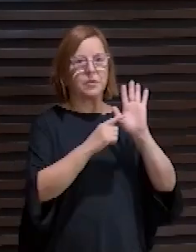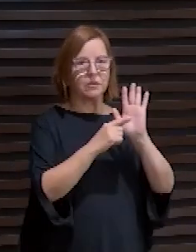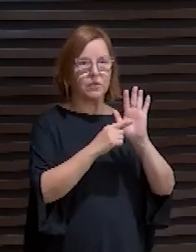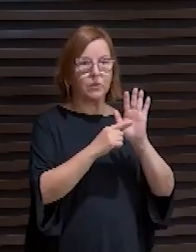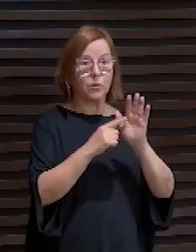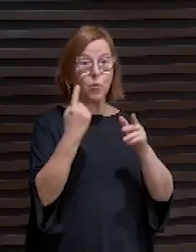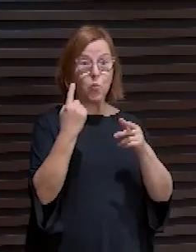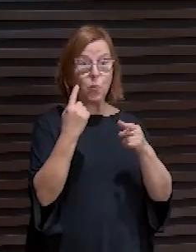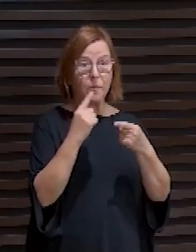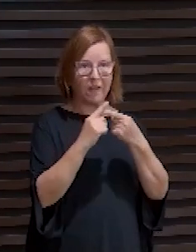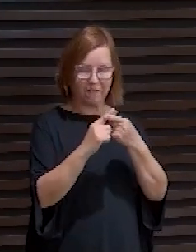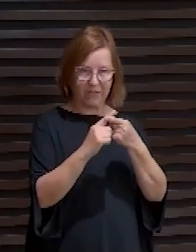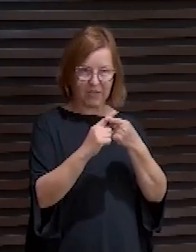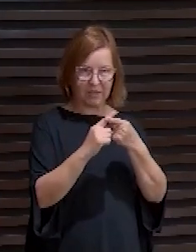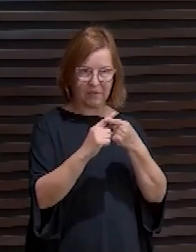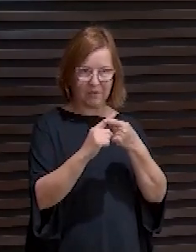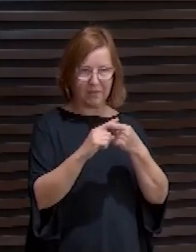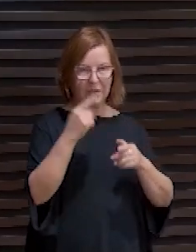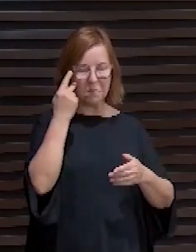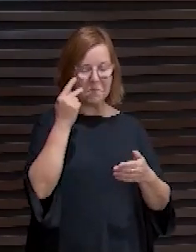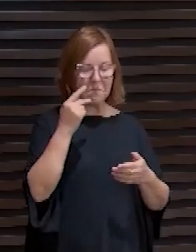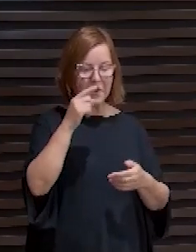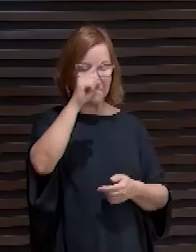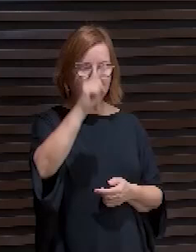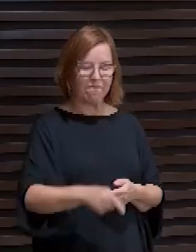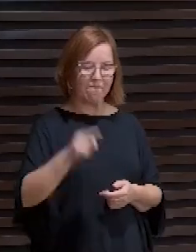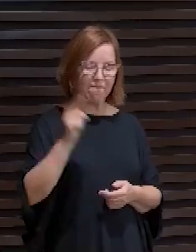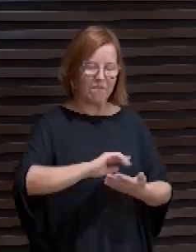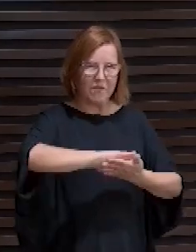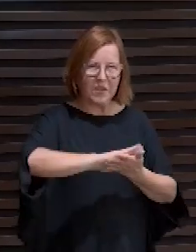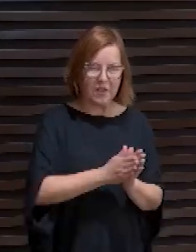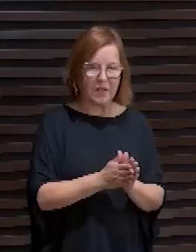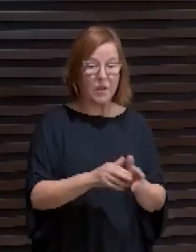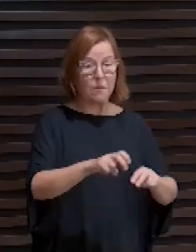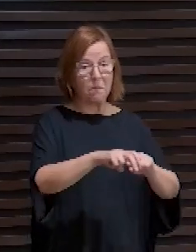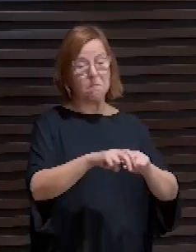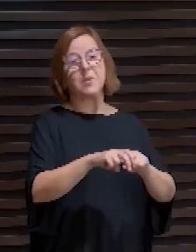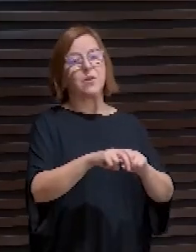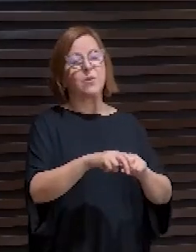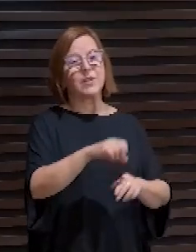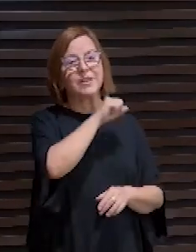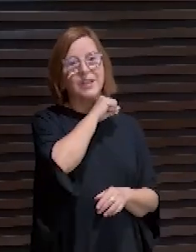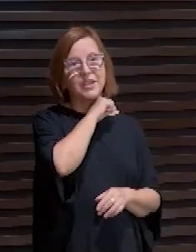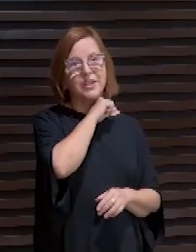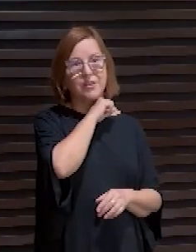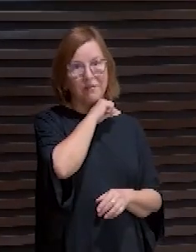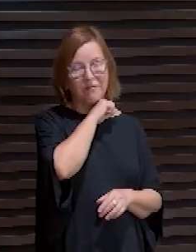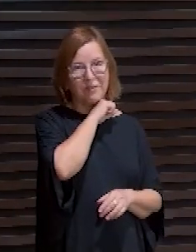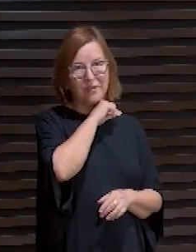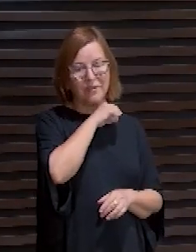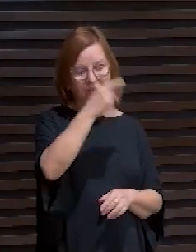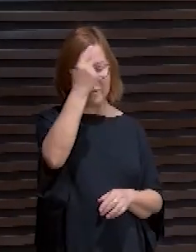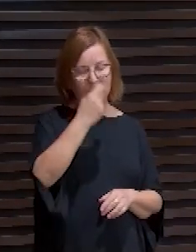por todas para aniquilar pelo sacrifício de si mesmo o pecado e abriu